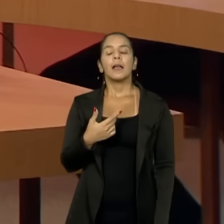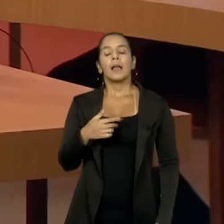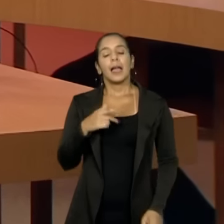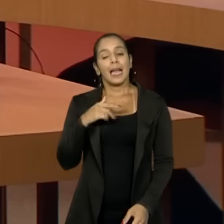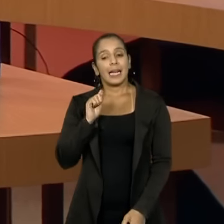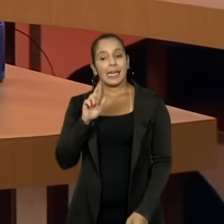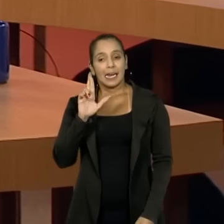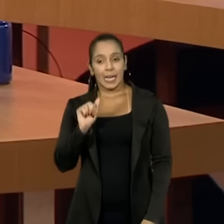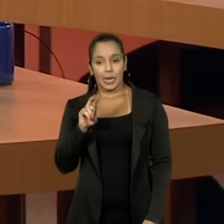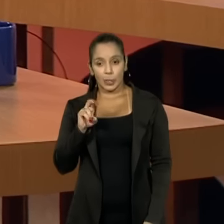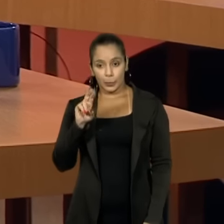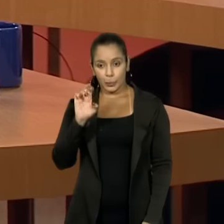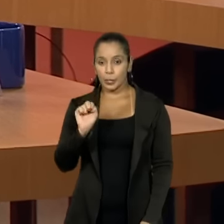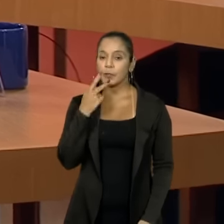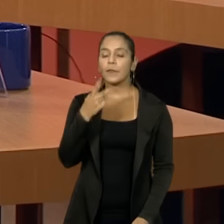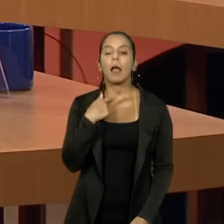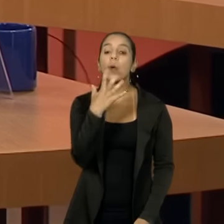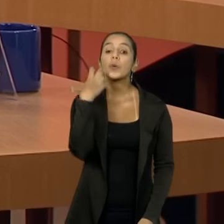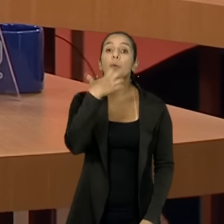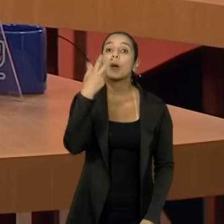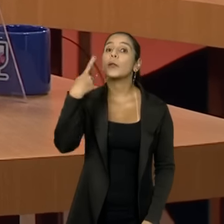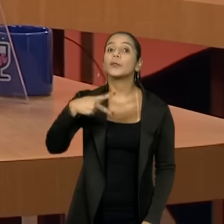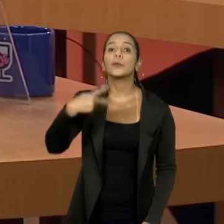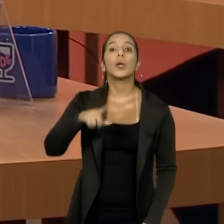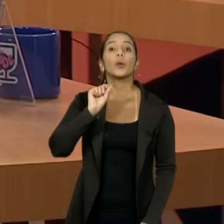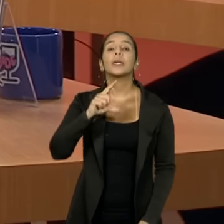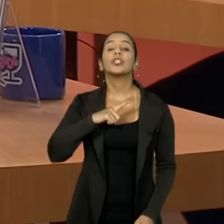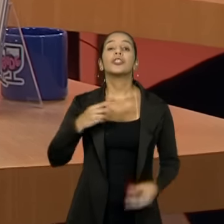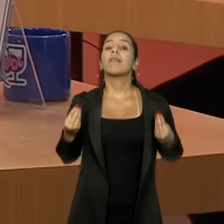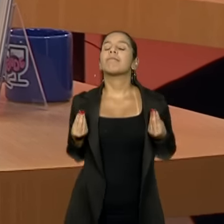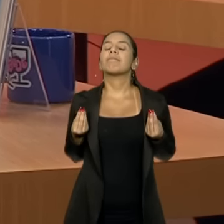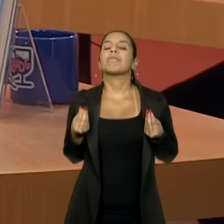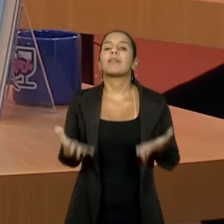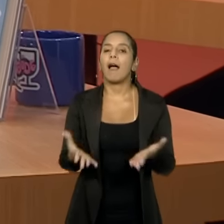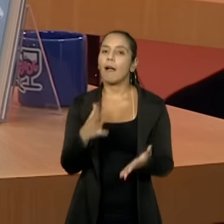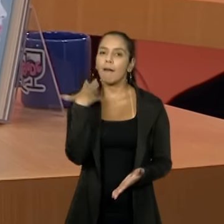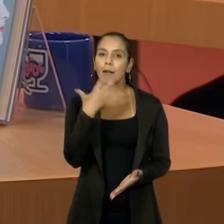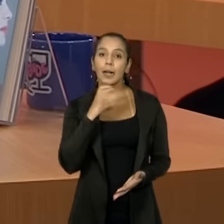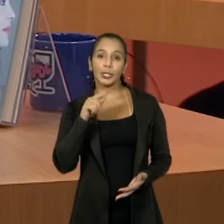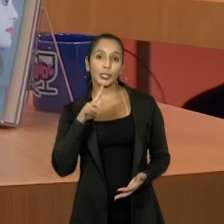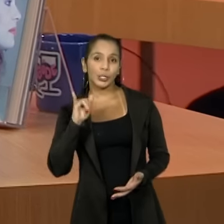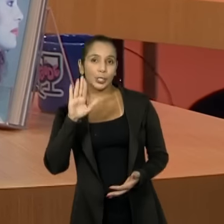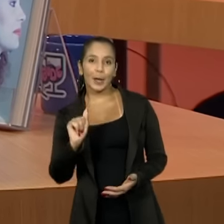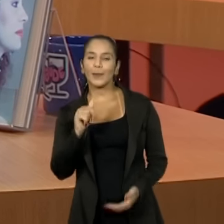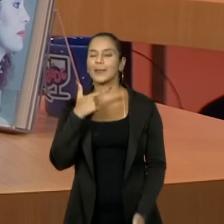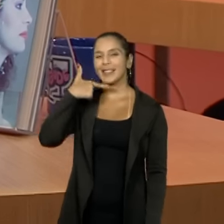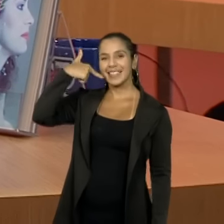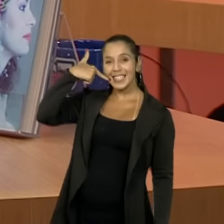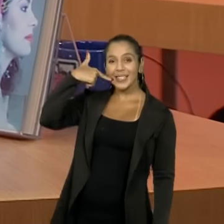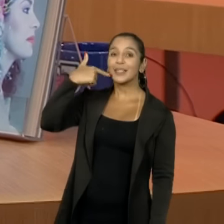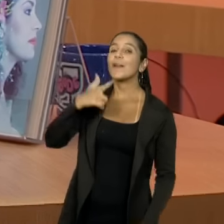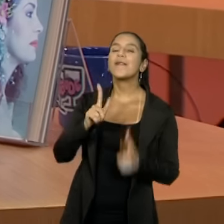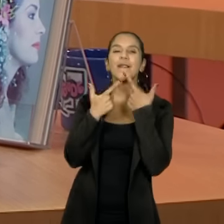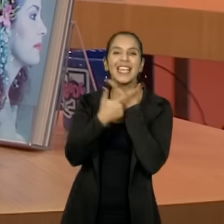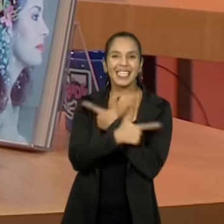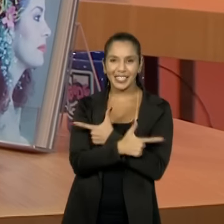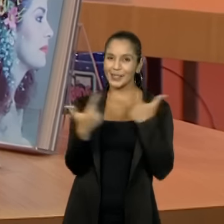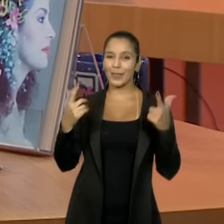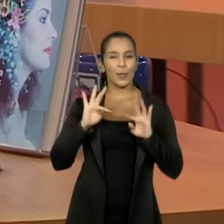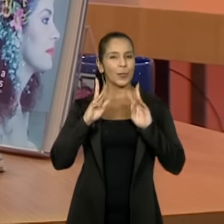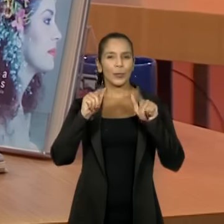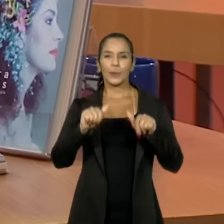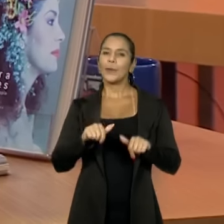Nunes dizia que o canto dela é o que ela tinha para dar. O canto, a cantiga, o sorriso e o